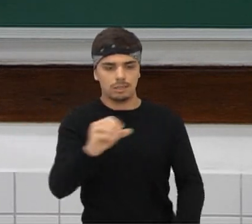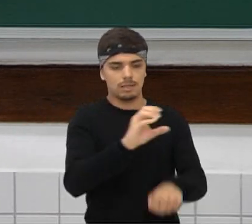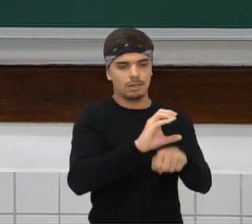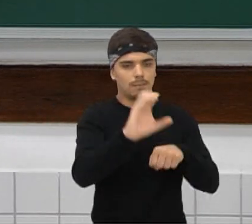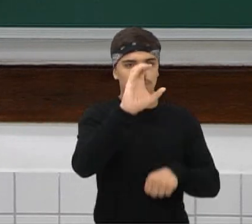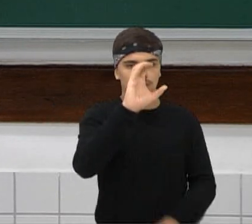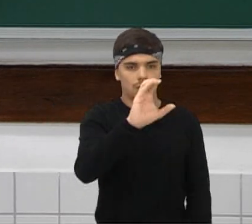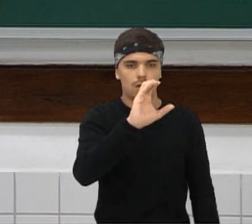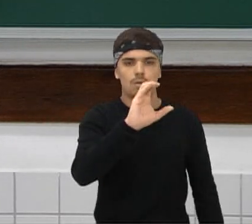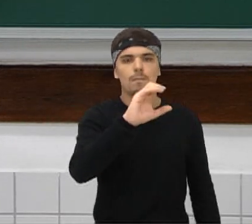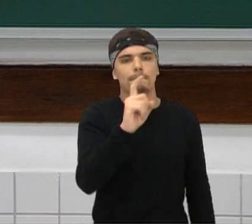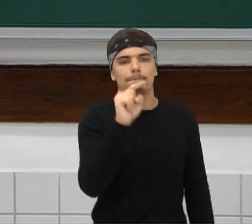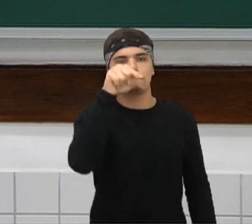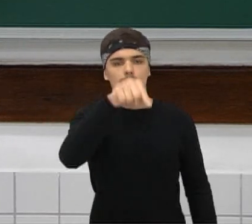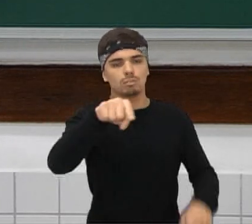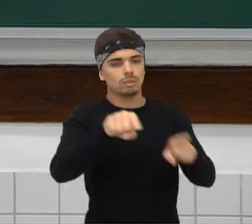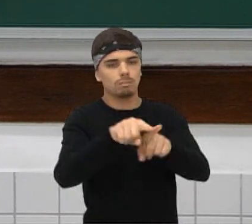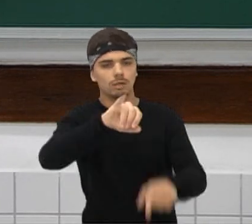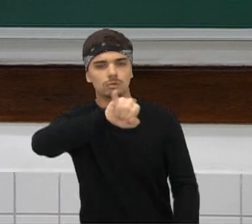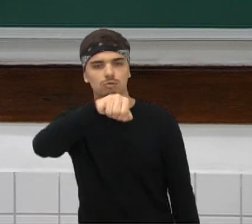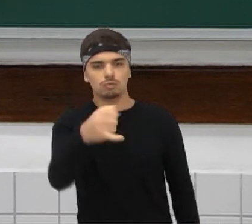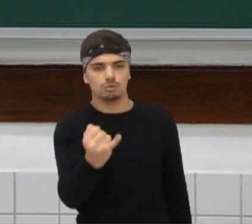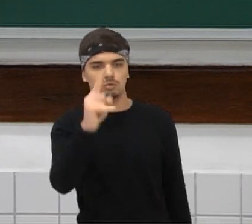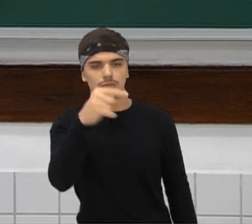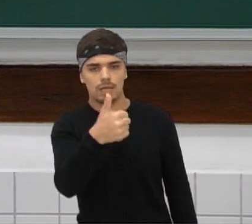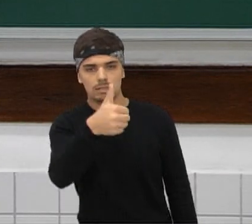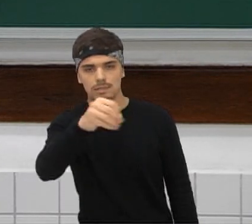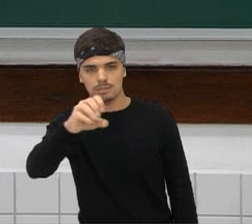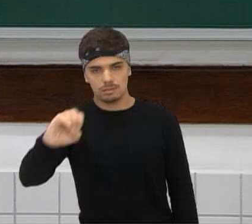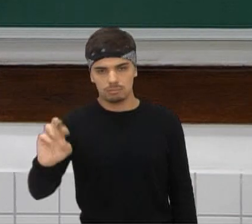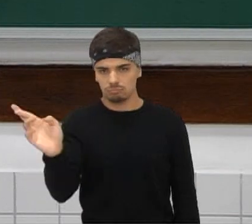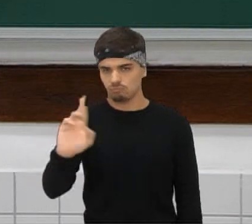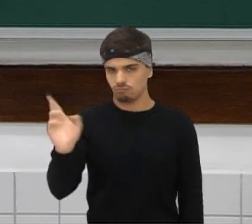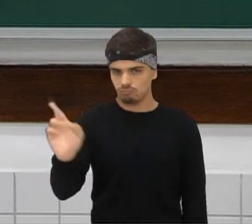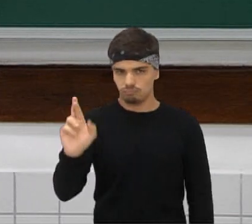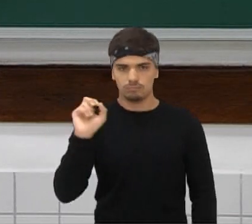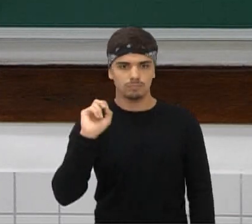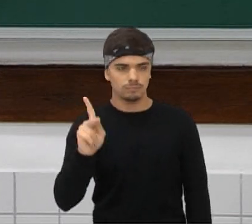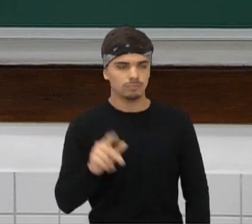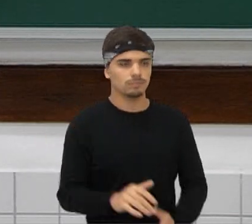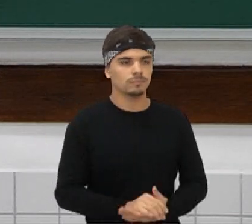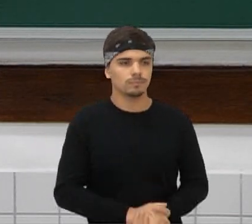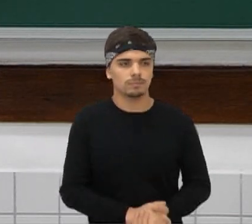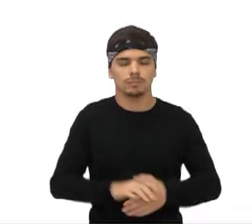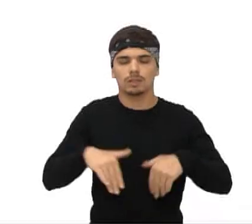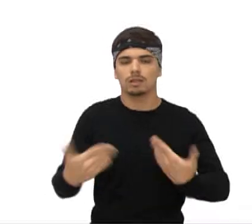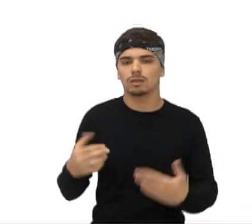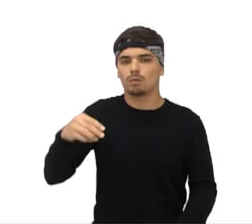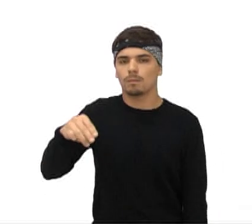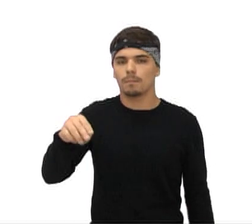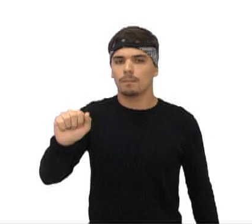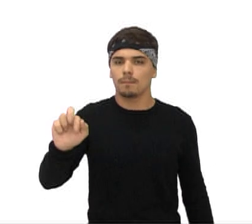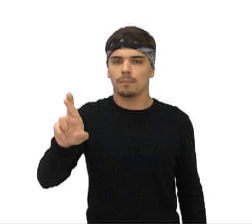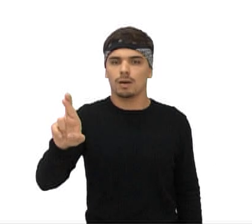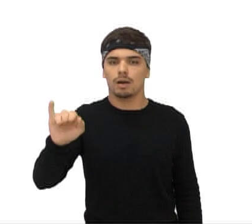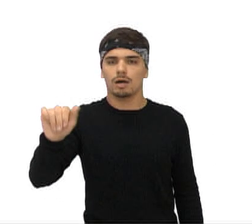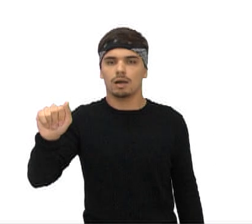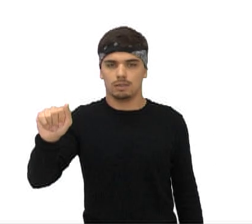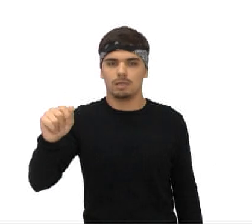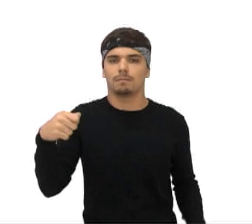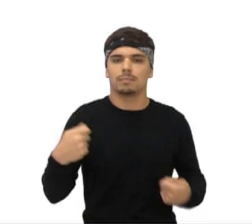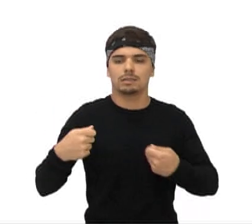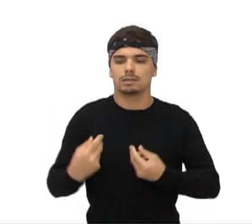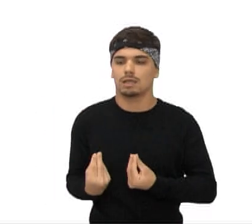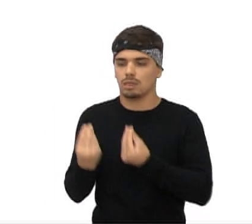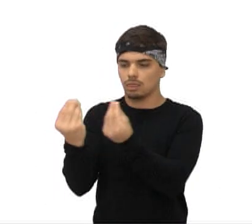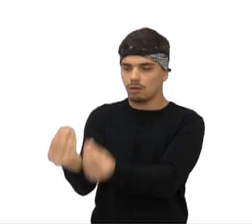juros, né, durante esse período foi de R$100. Então, a Maria, né, tem que devolver lá